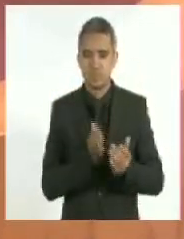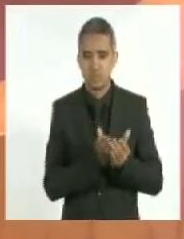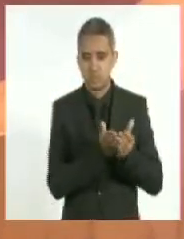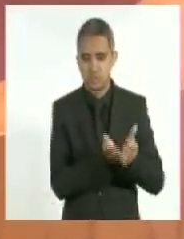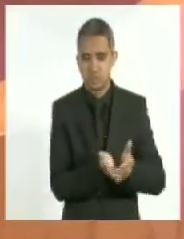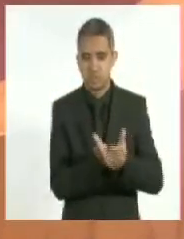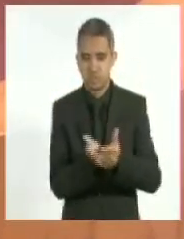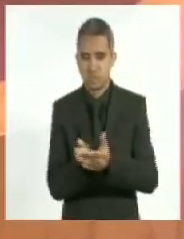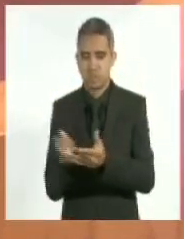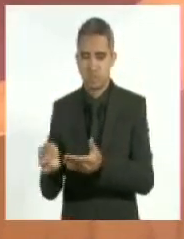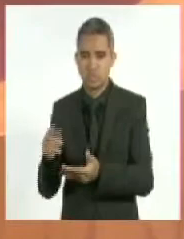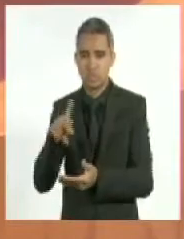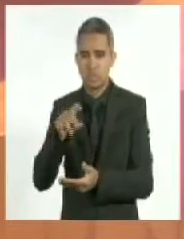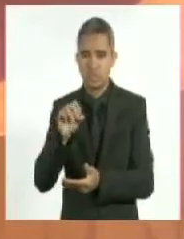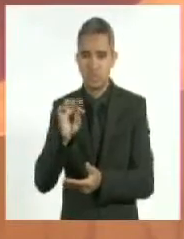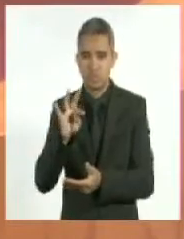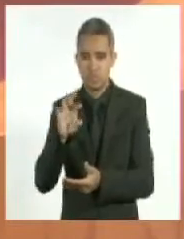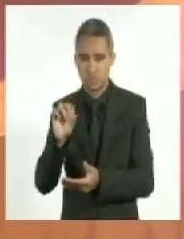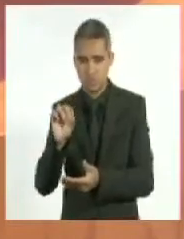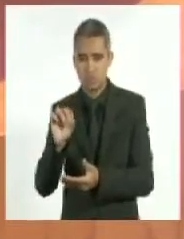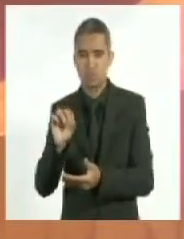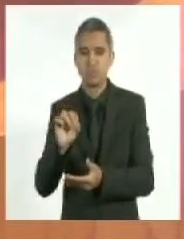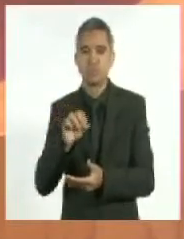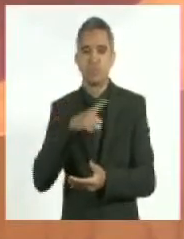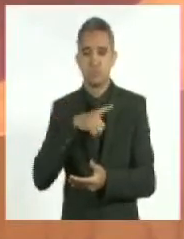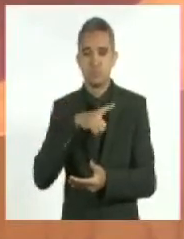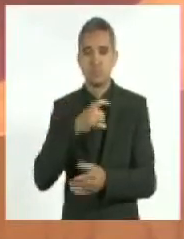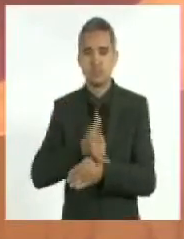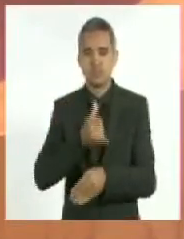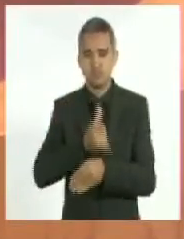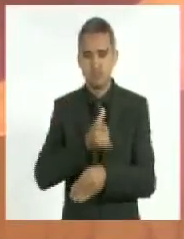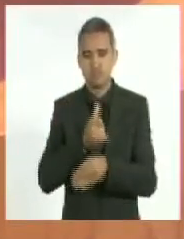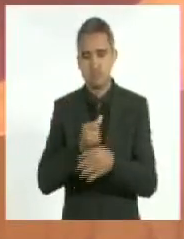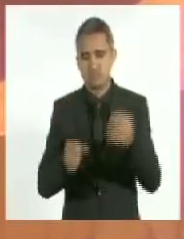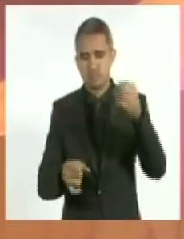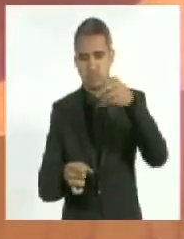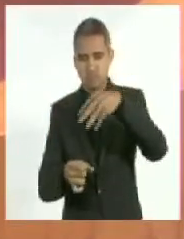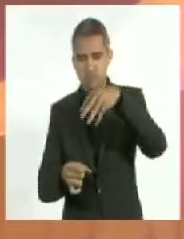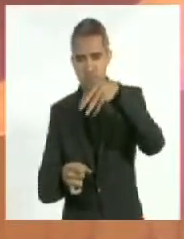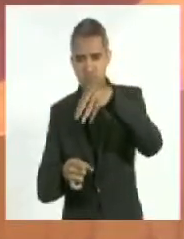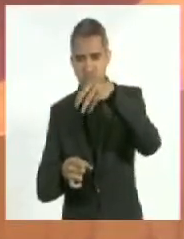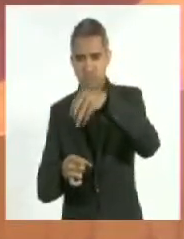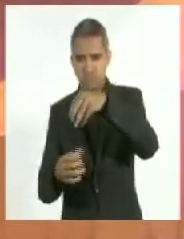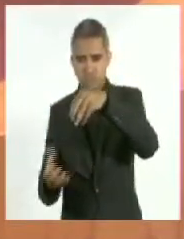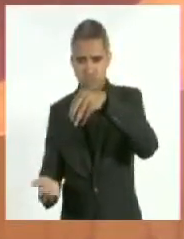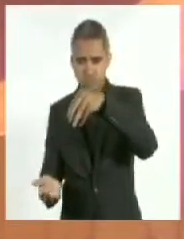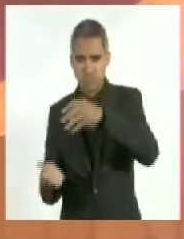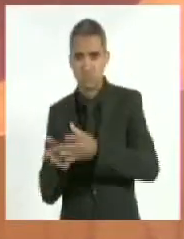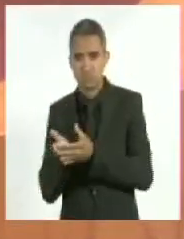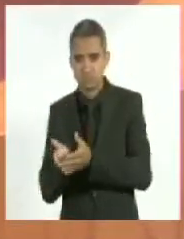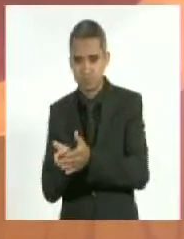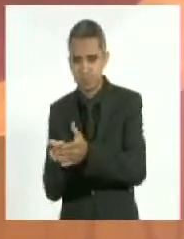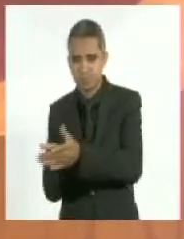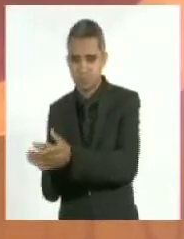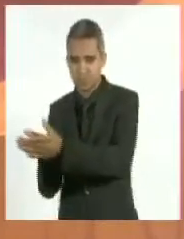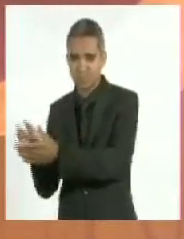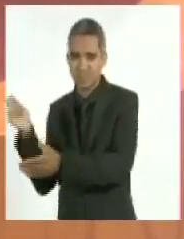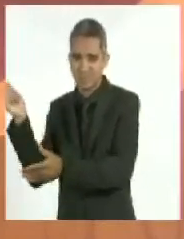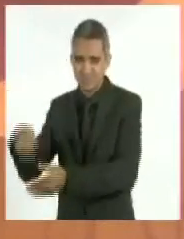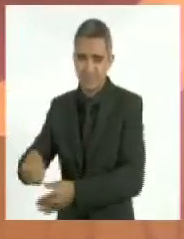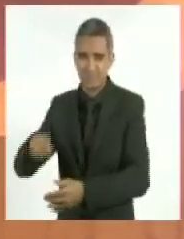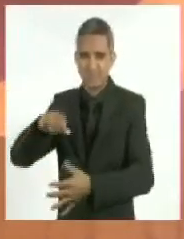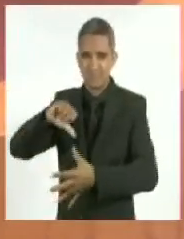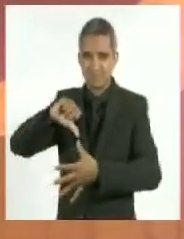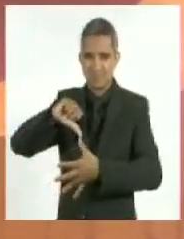a infraestrutura logística, o minério vem para cá, o porto pode exportar em condições vantajosas para a América do Norte, para a Europa, para a